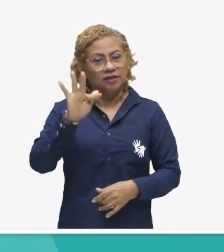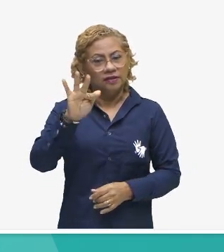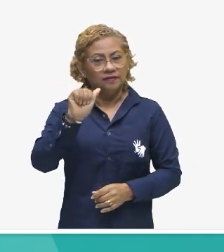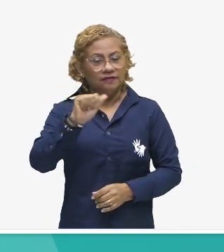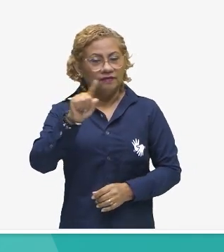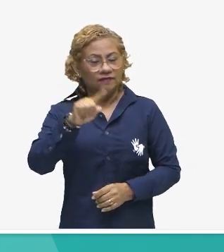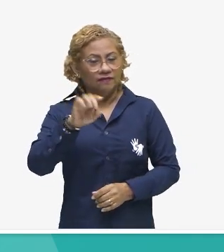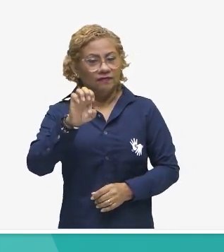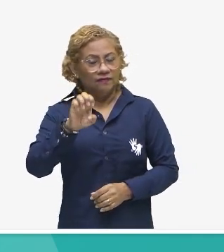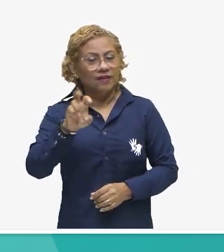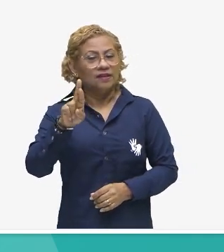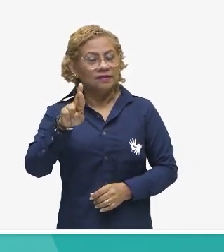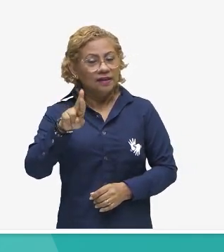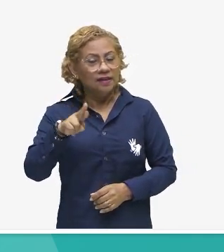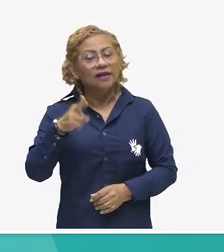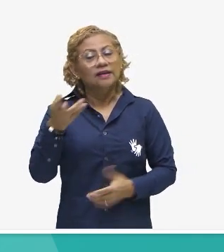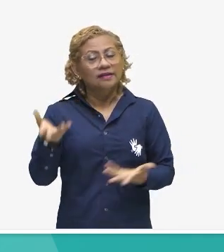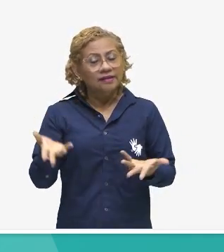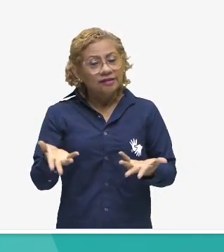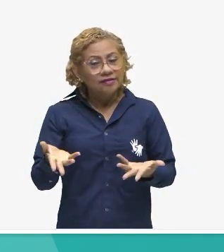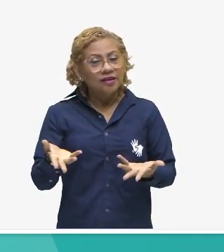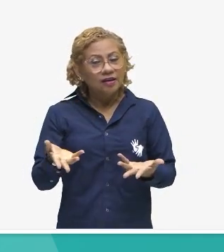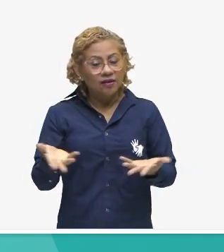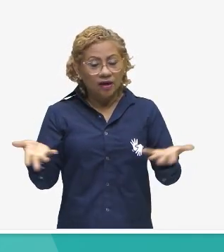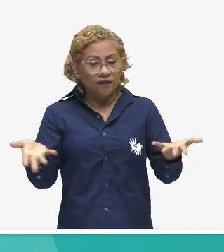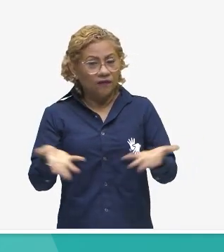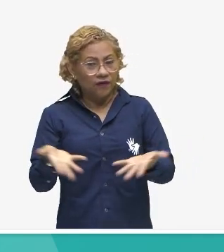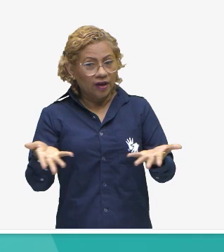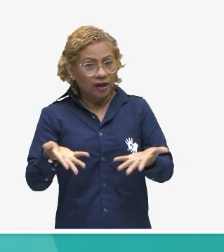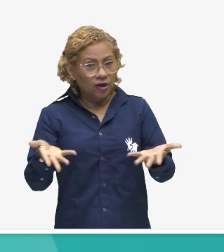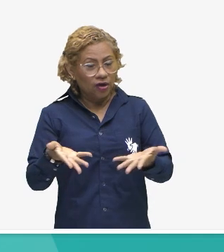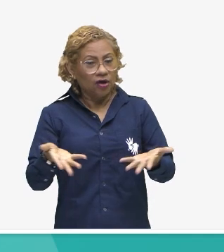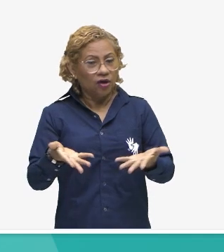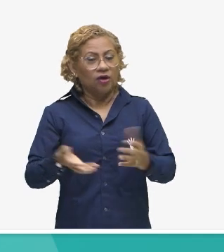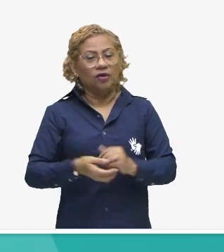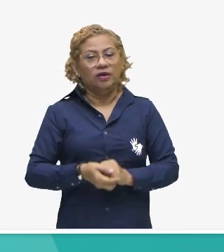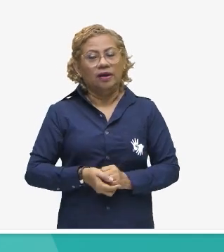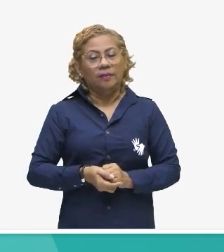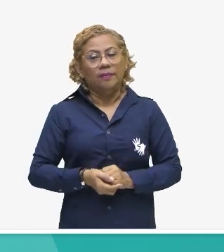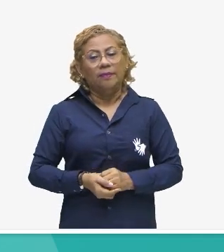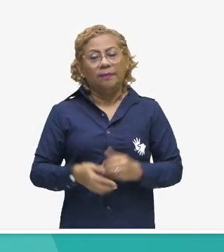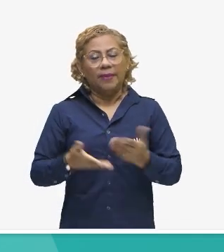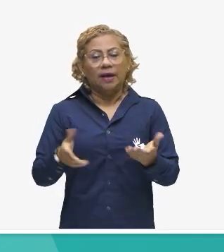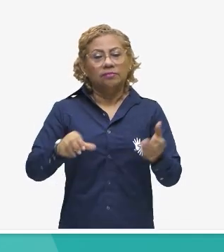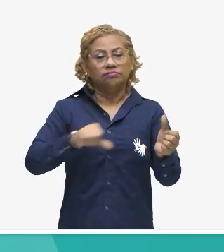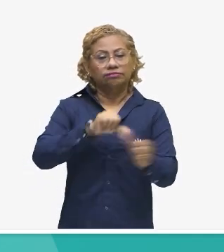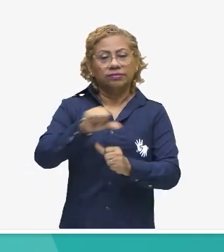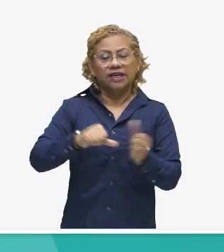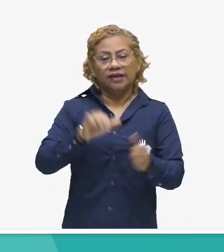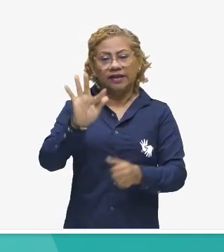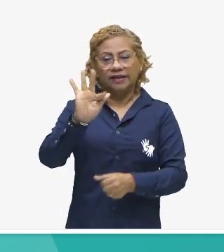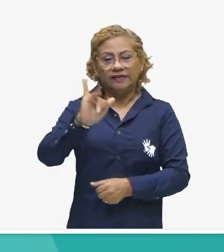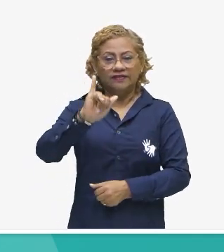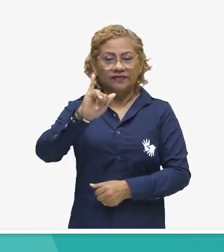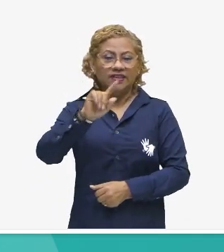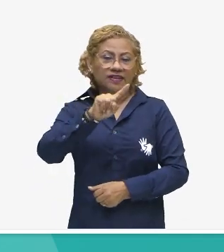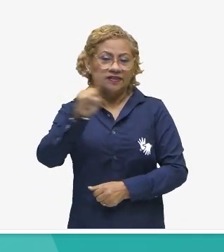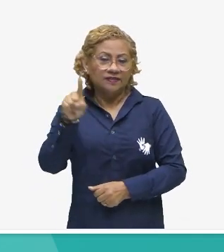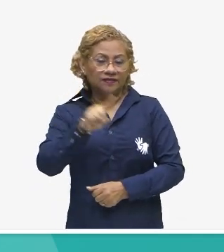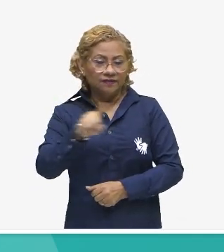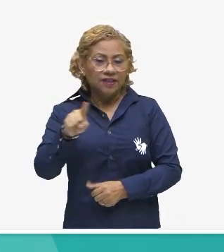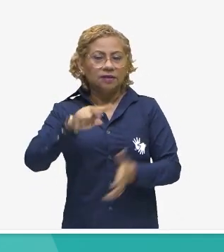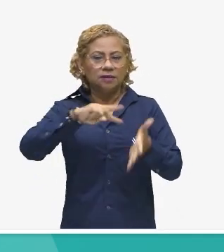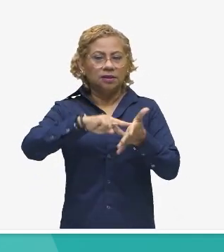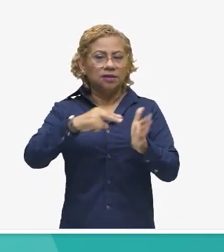tentando, né, com que você goste de mim, tá? Mas aqui eu fiz, está no